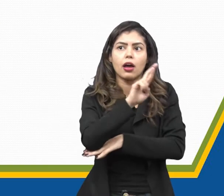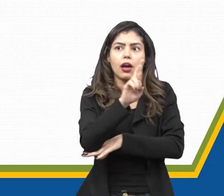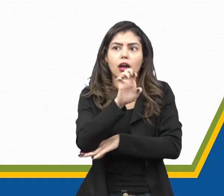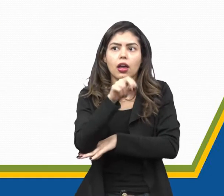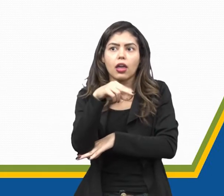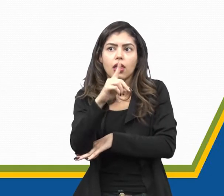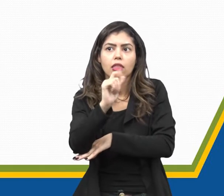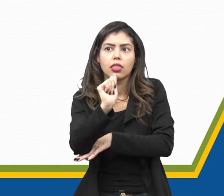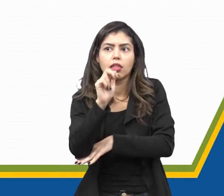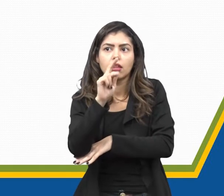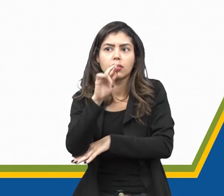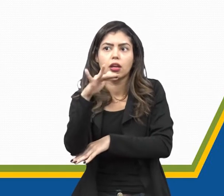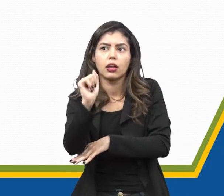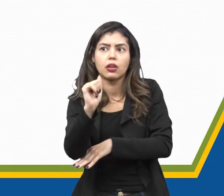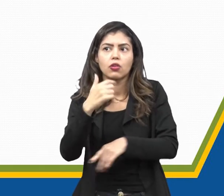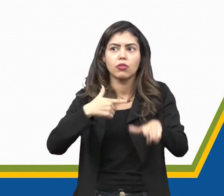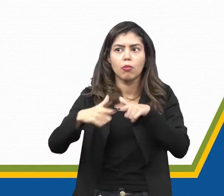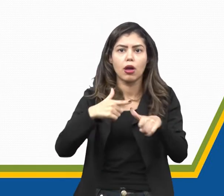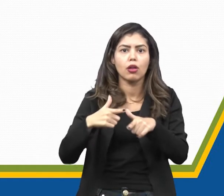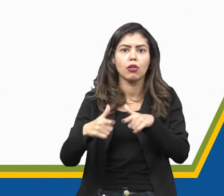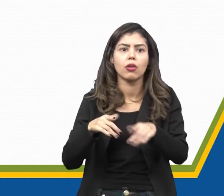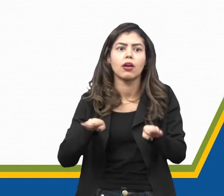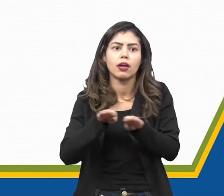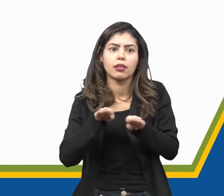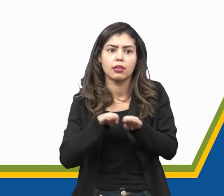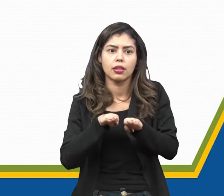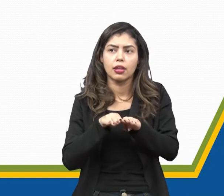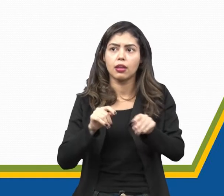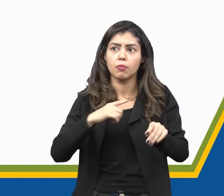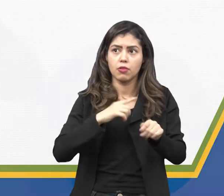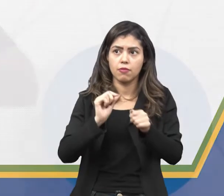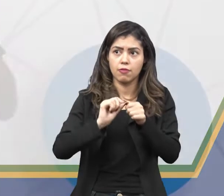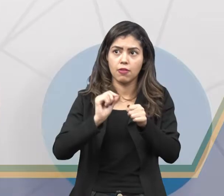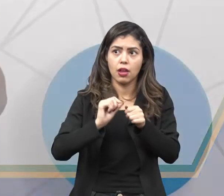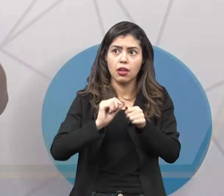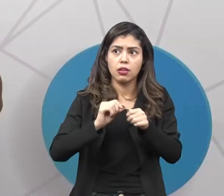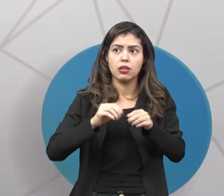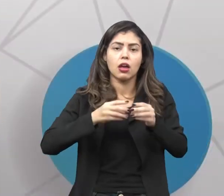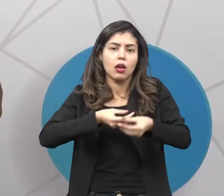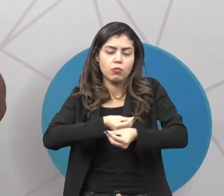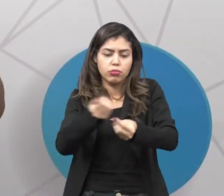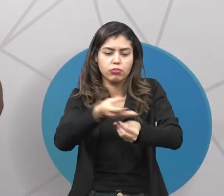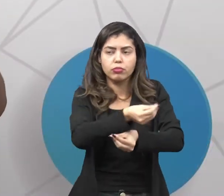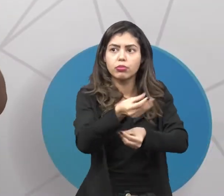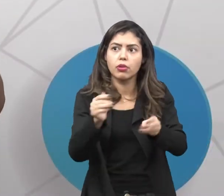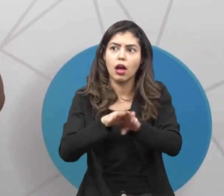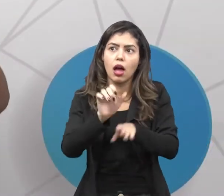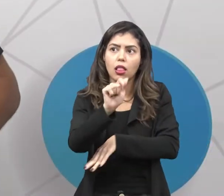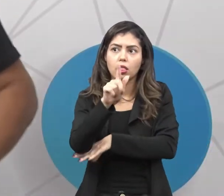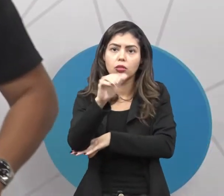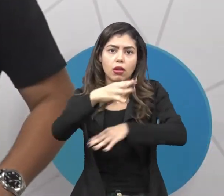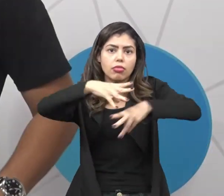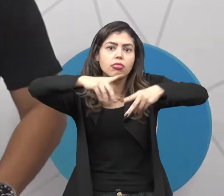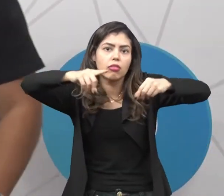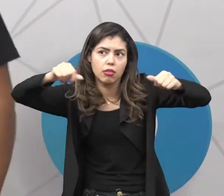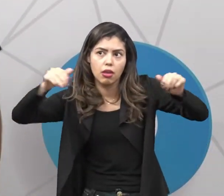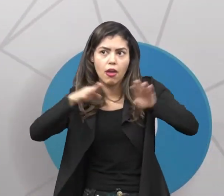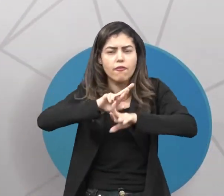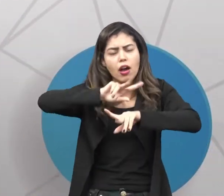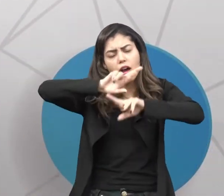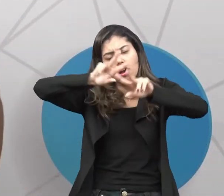de um proprietário, e aí ele faz o quê? Faz o pagamento em espécie ou em produtos, e aí ele pode alugar essa área de terra durante